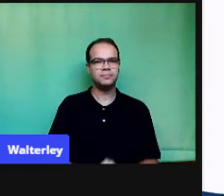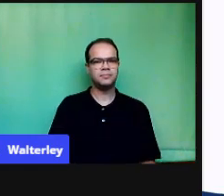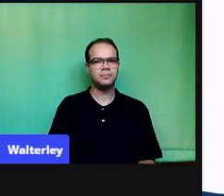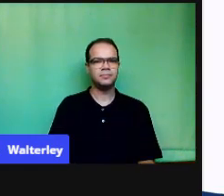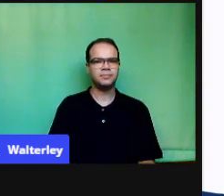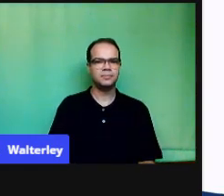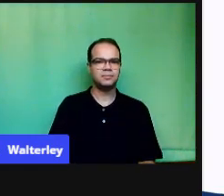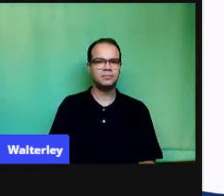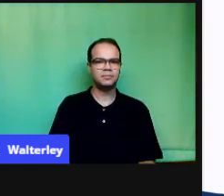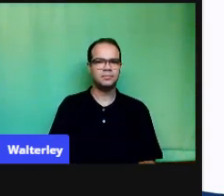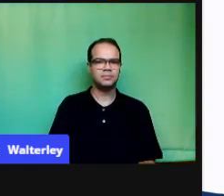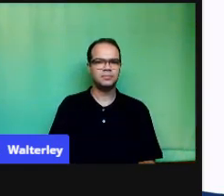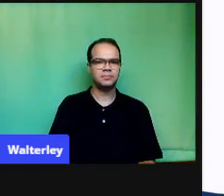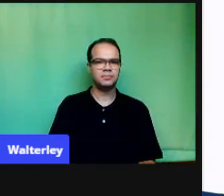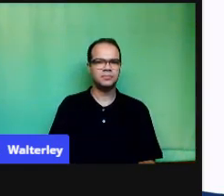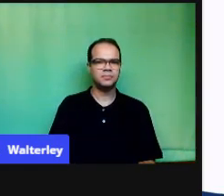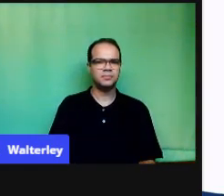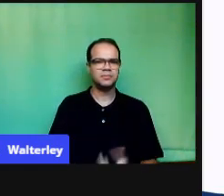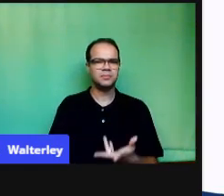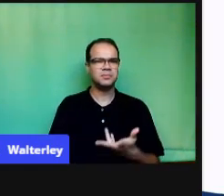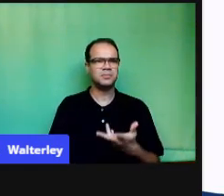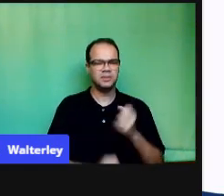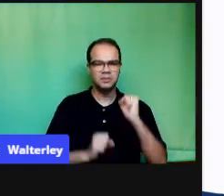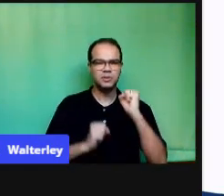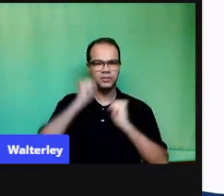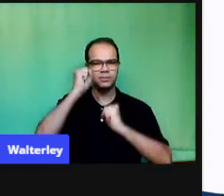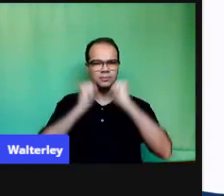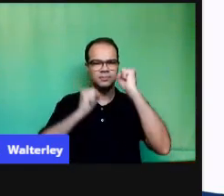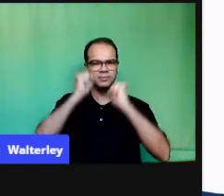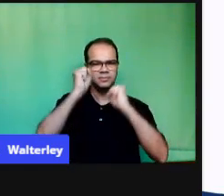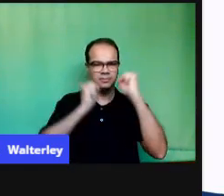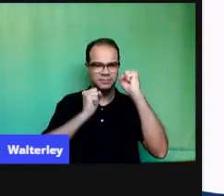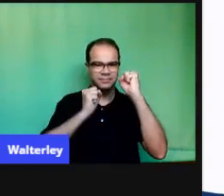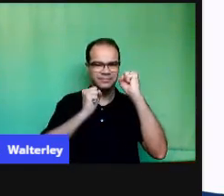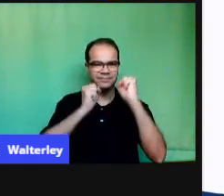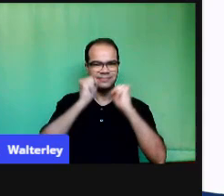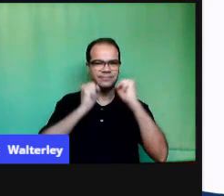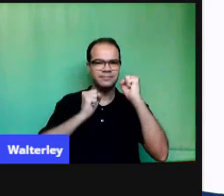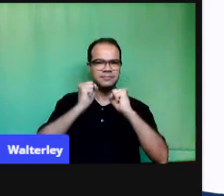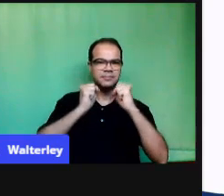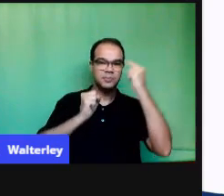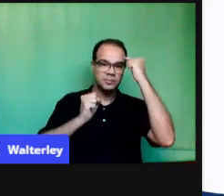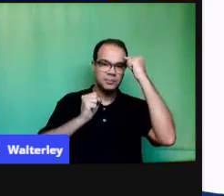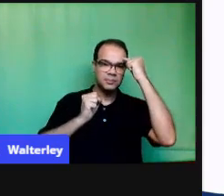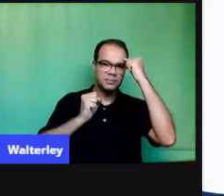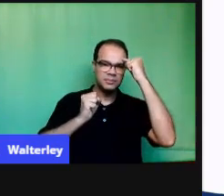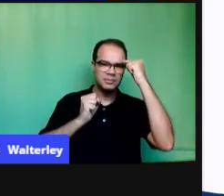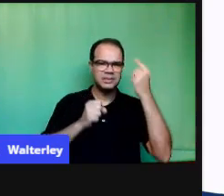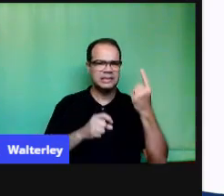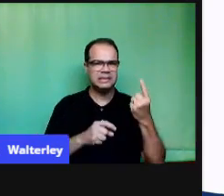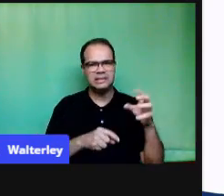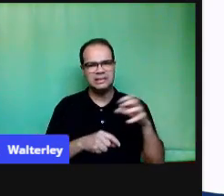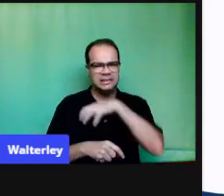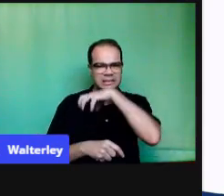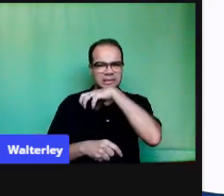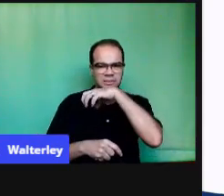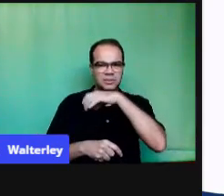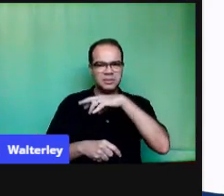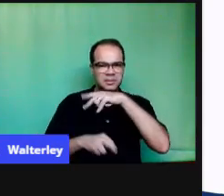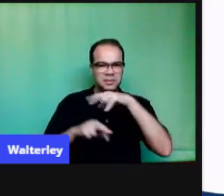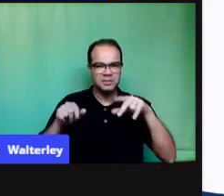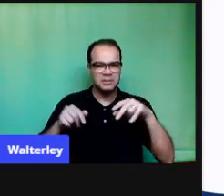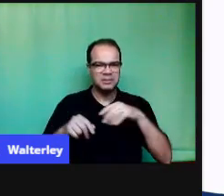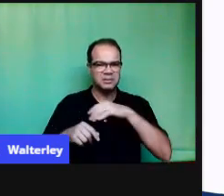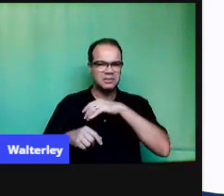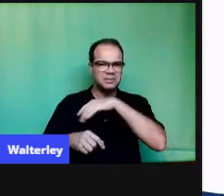que esse processo de industrialização do sistema produtivo tinha criado um ambiente muito ruim para os animais. Então, ela